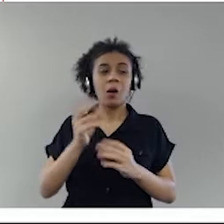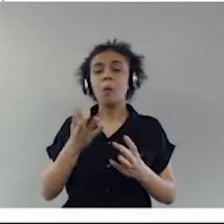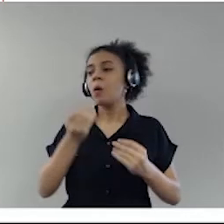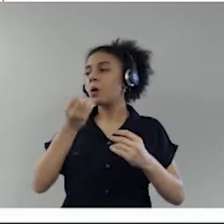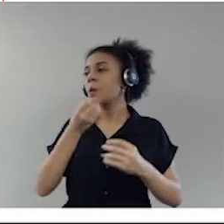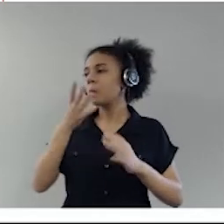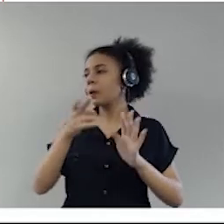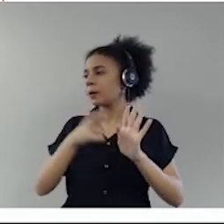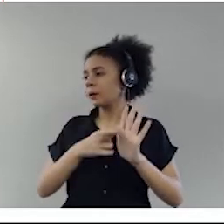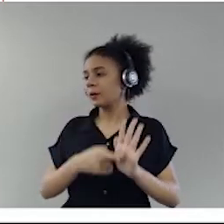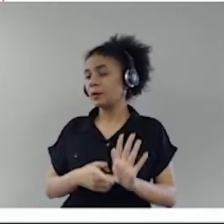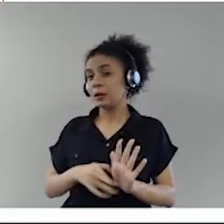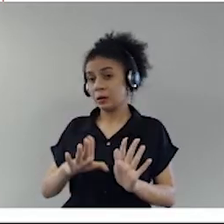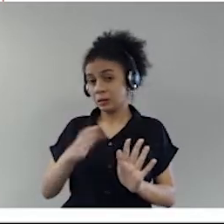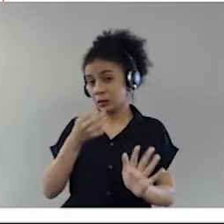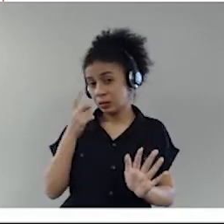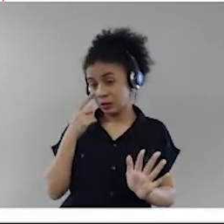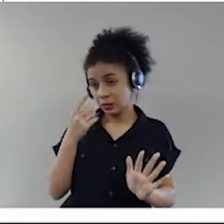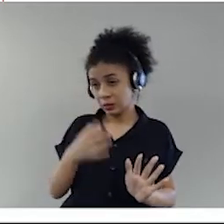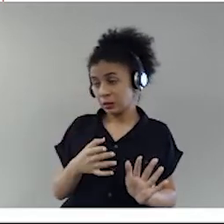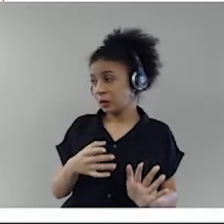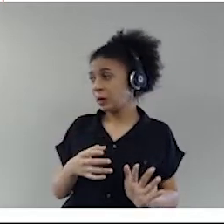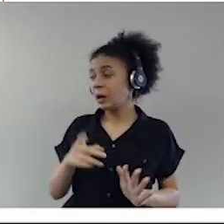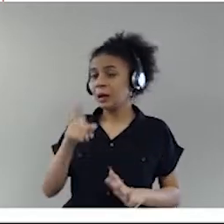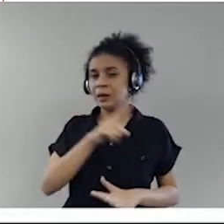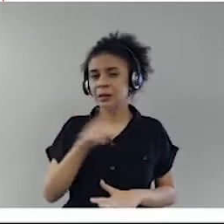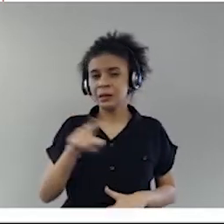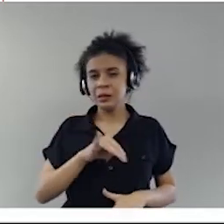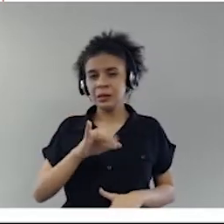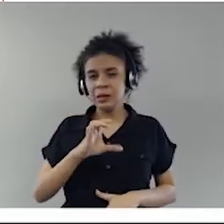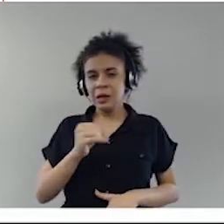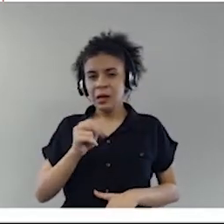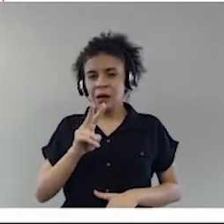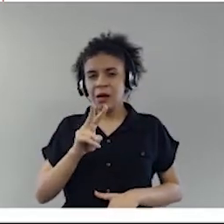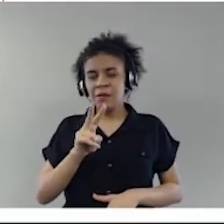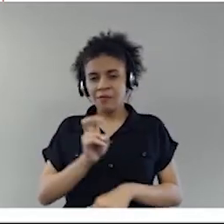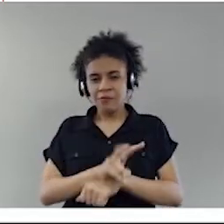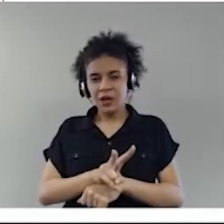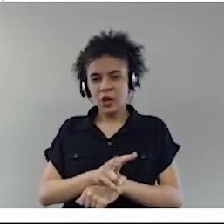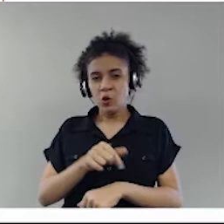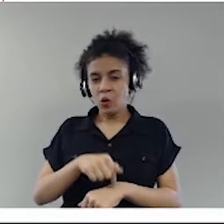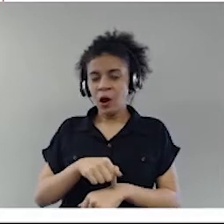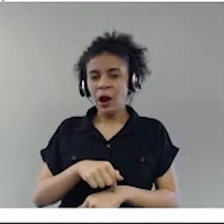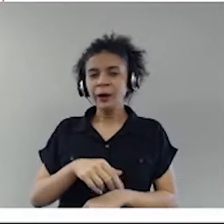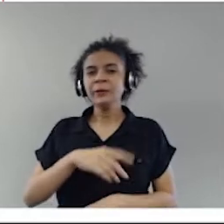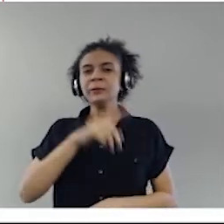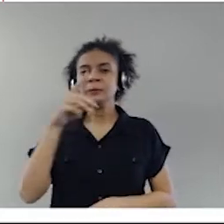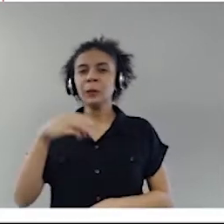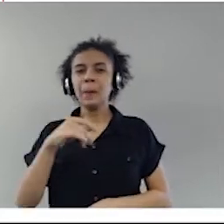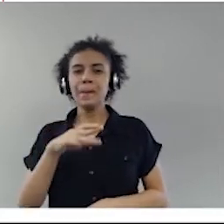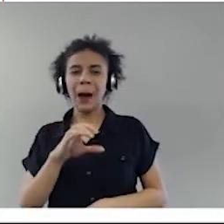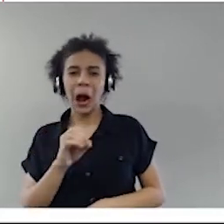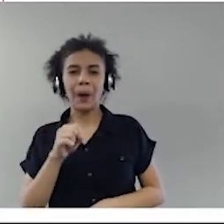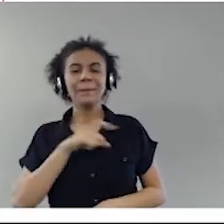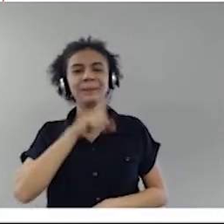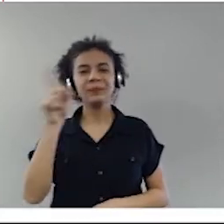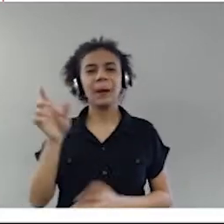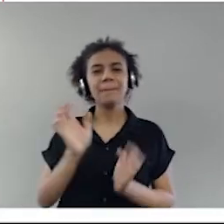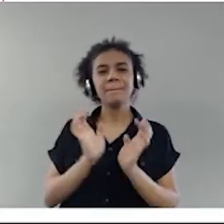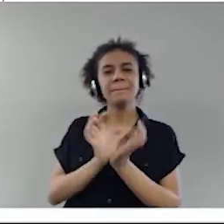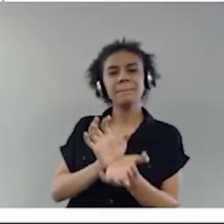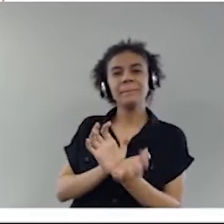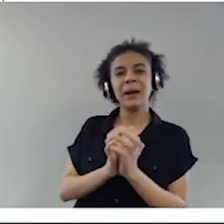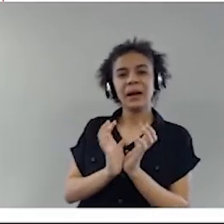bem descritos. Para vocês terem ideia, o Zika vírus, onde o Marcos está lá e o Jones em Pernambuco, que teve